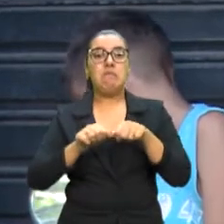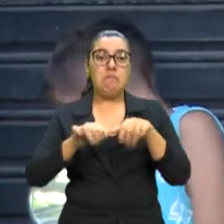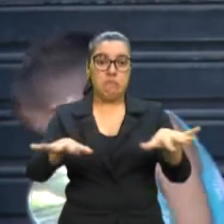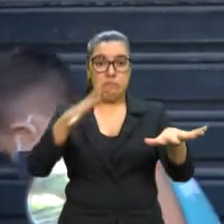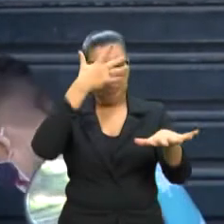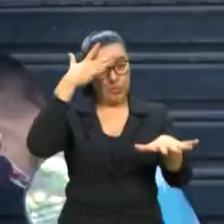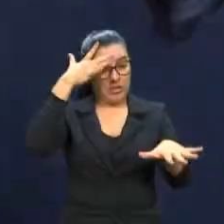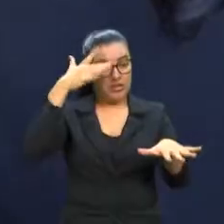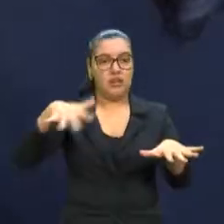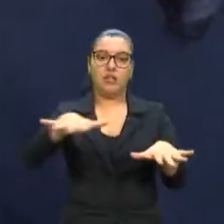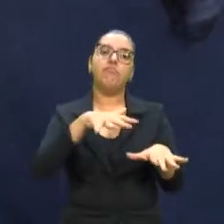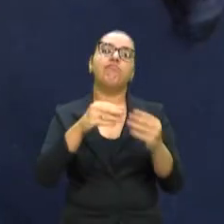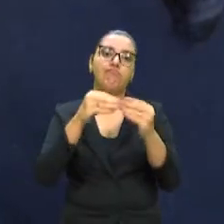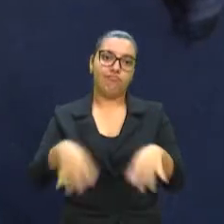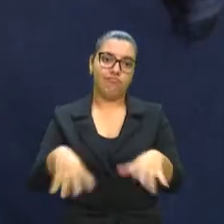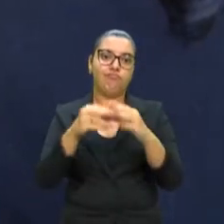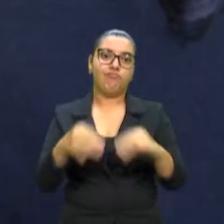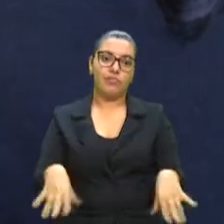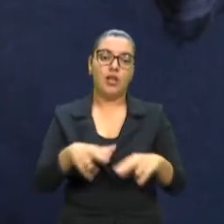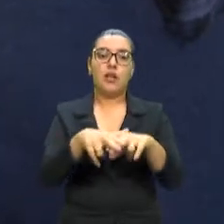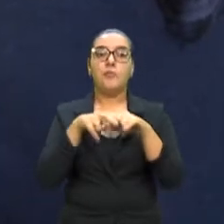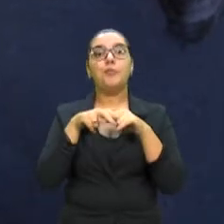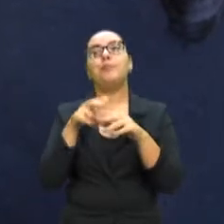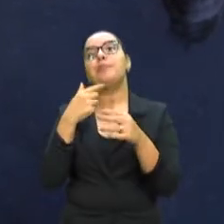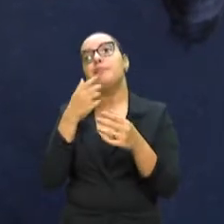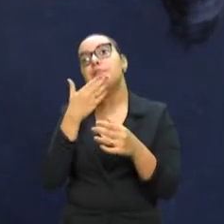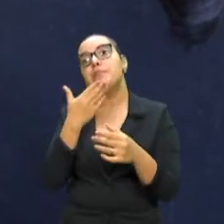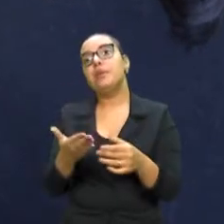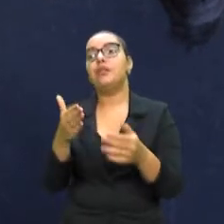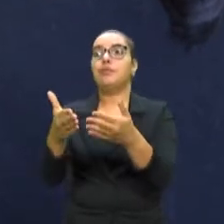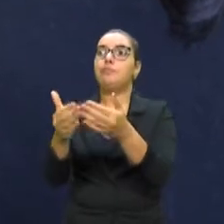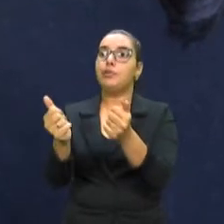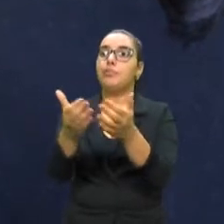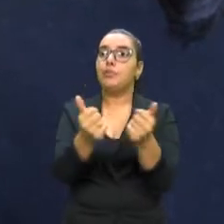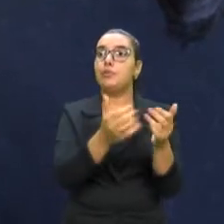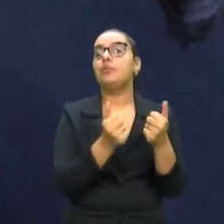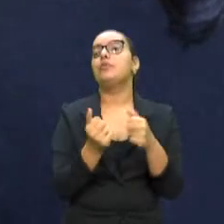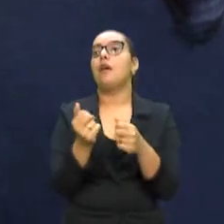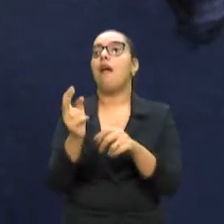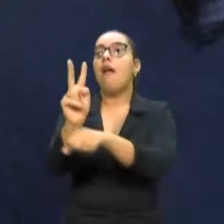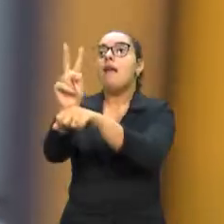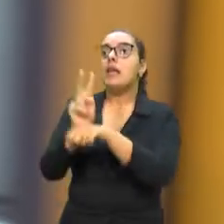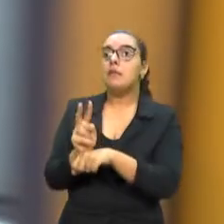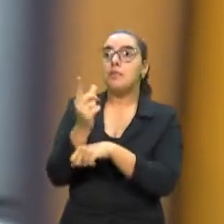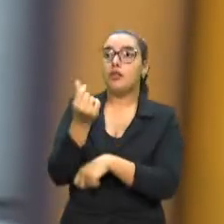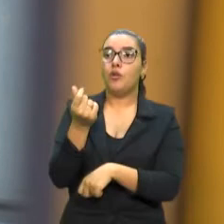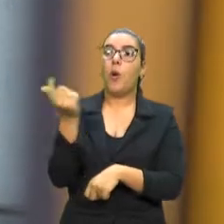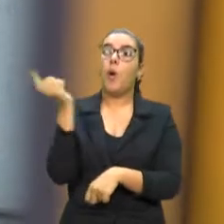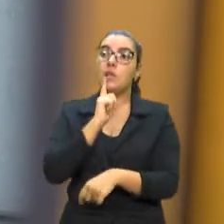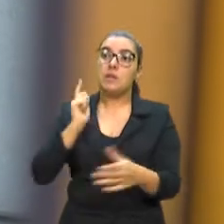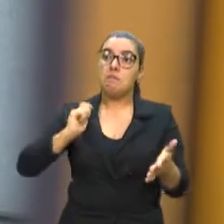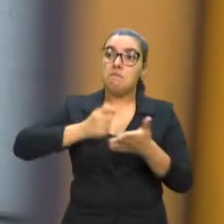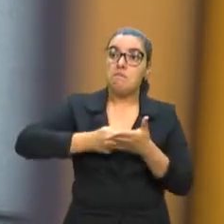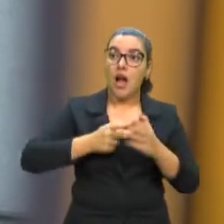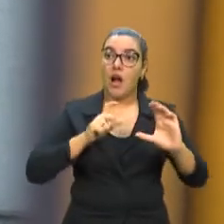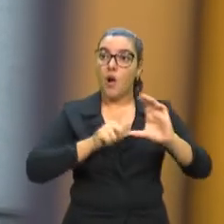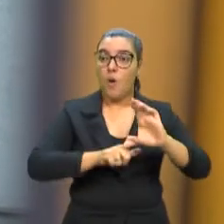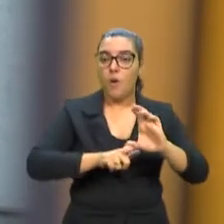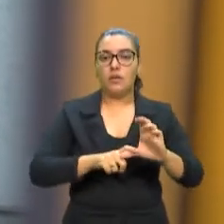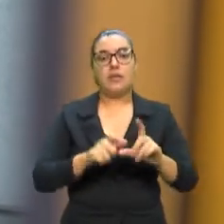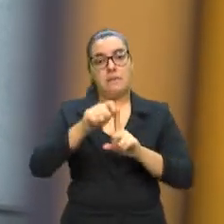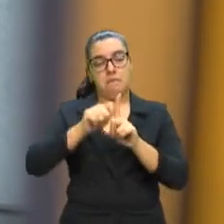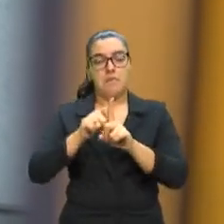população. Muita gente teve que contrair empréstimos para conseguir pagar as contas. Só no mês de abril deste ano,